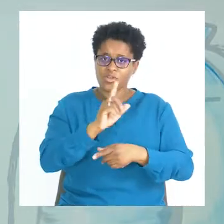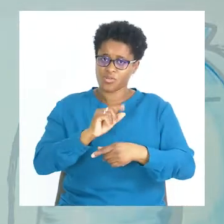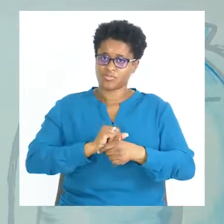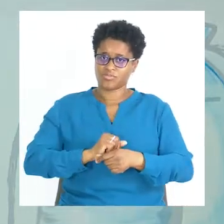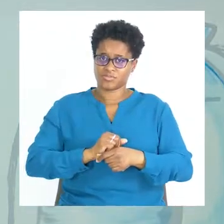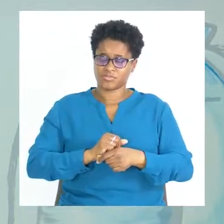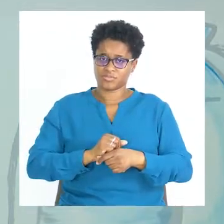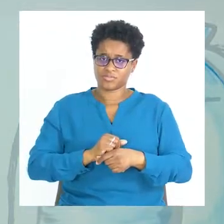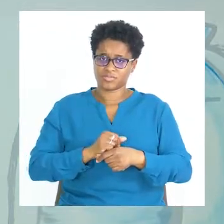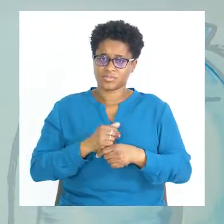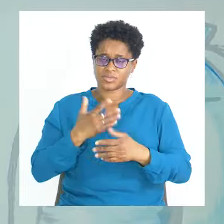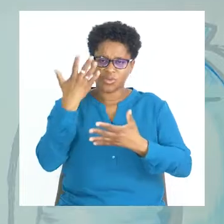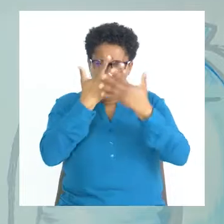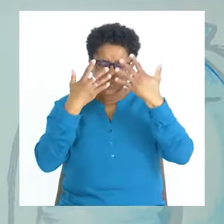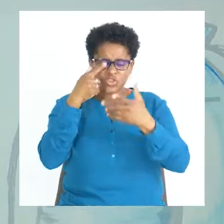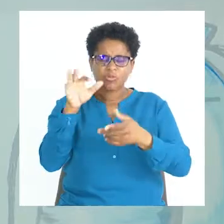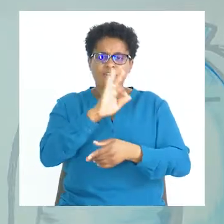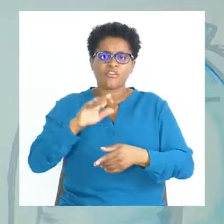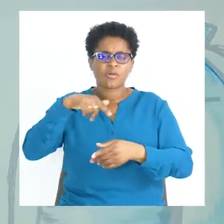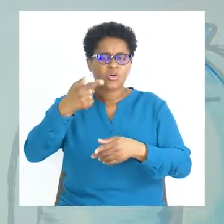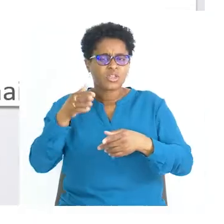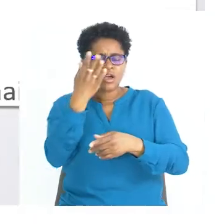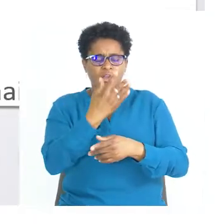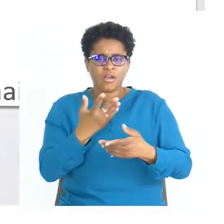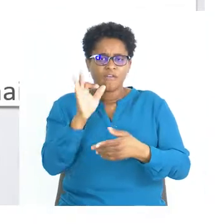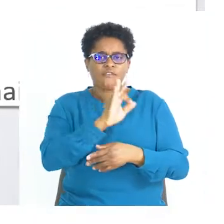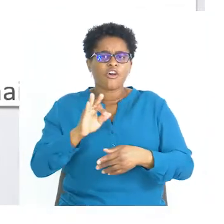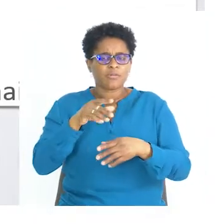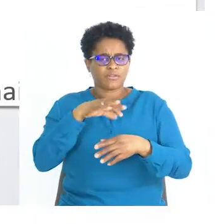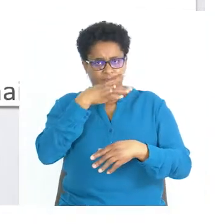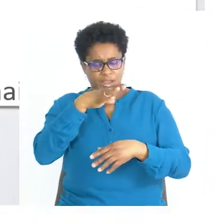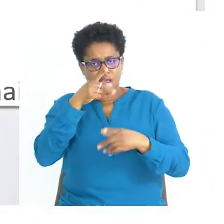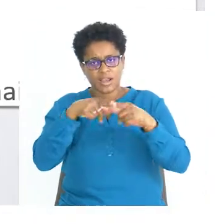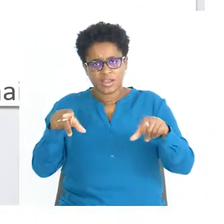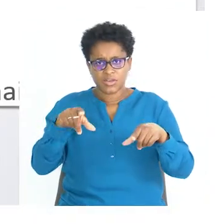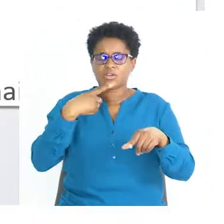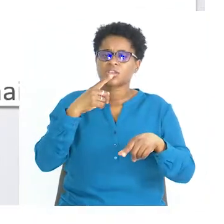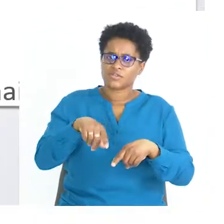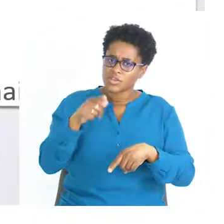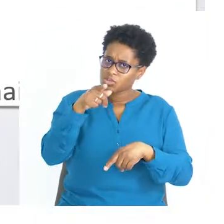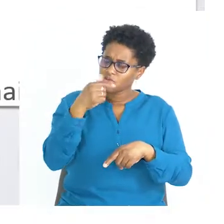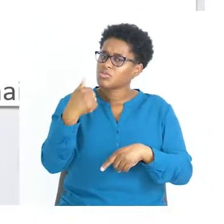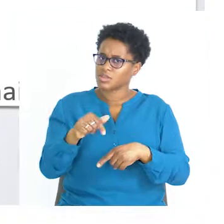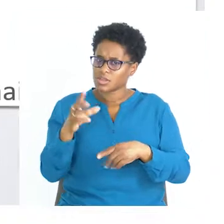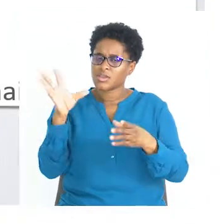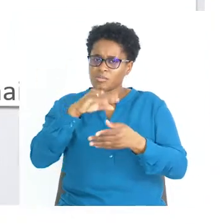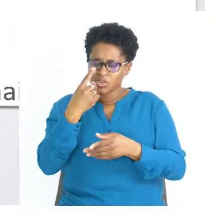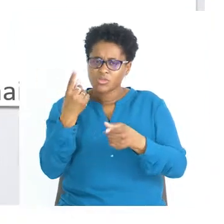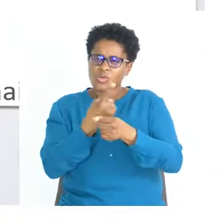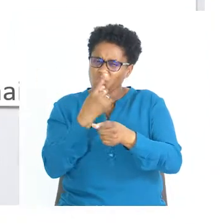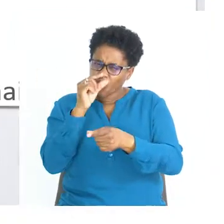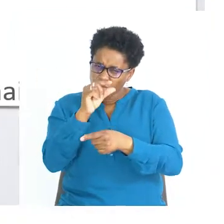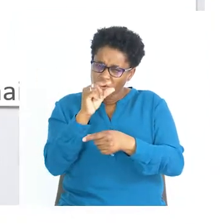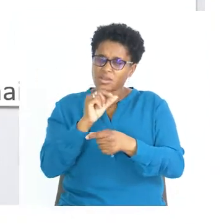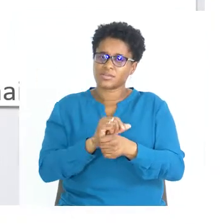confusão de uma forma com outra forma de usar a língua. Outra vez, tu tens que ter mais algumas coisinhas para tu dares